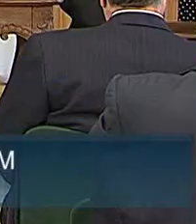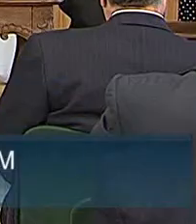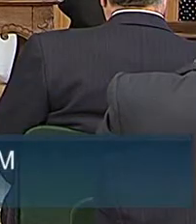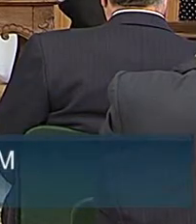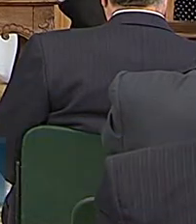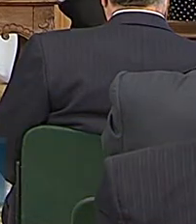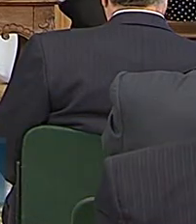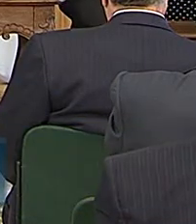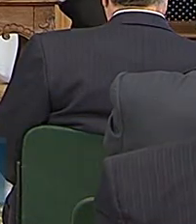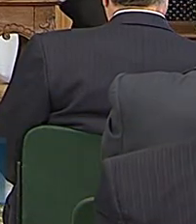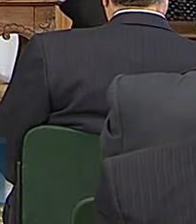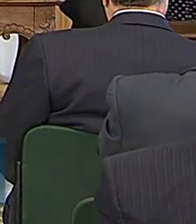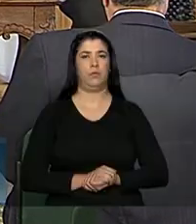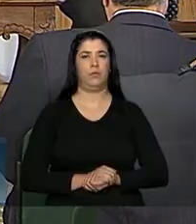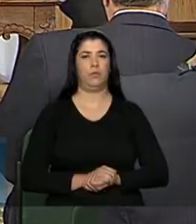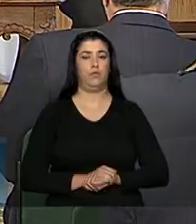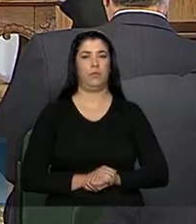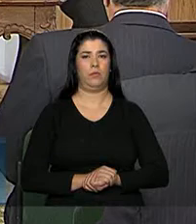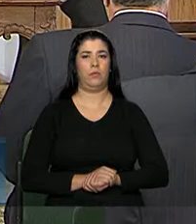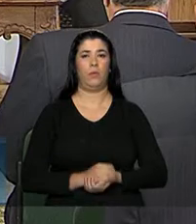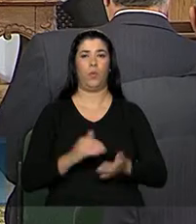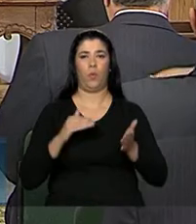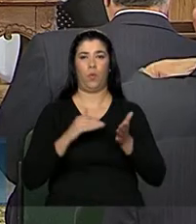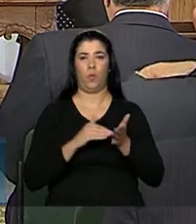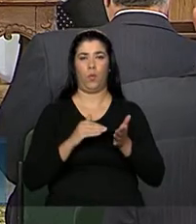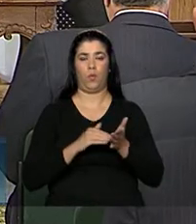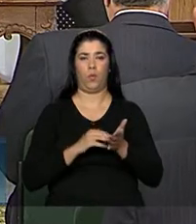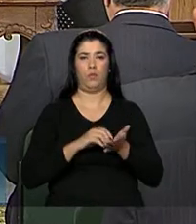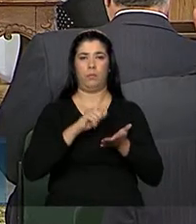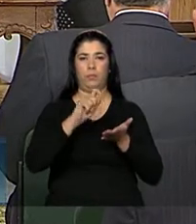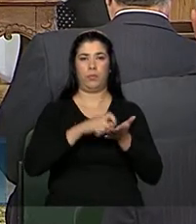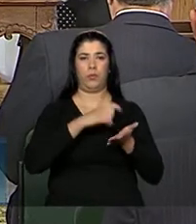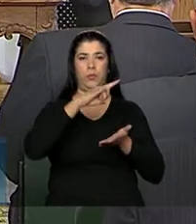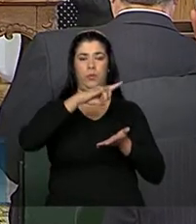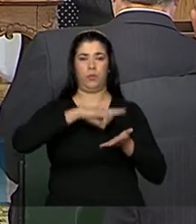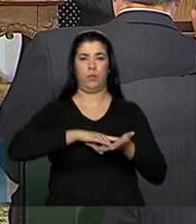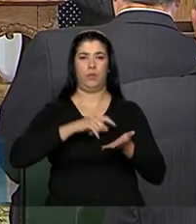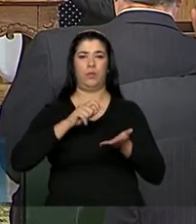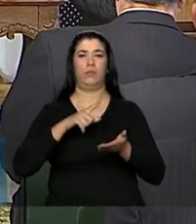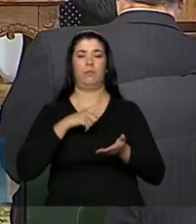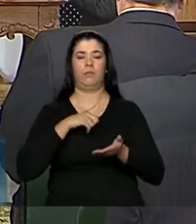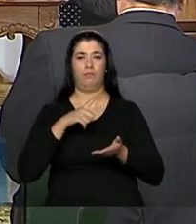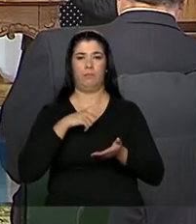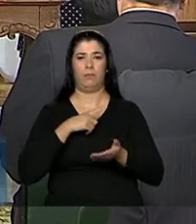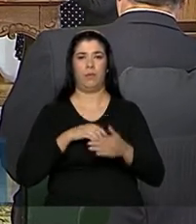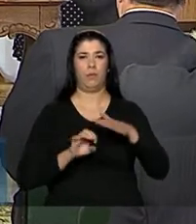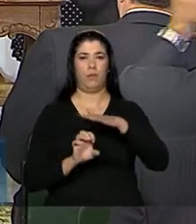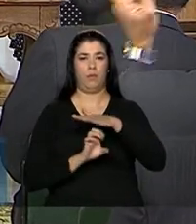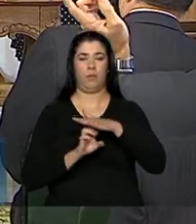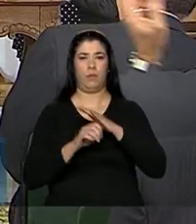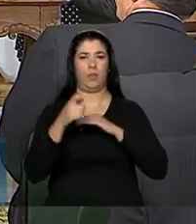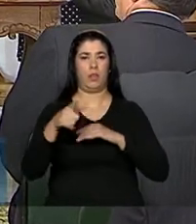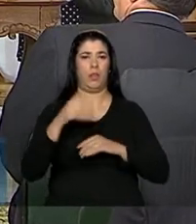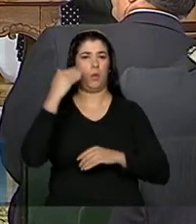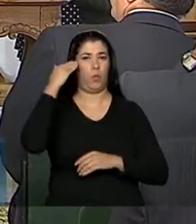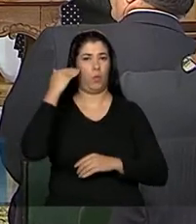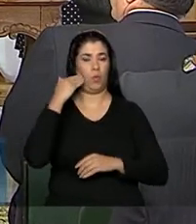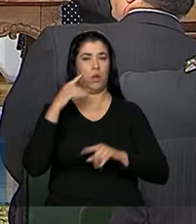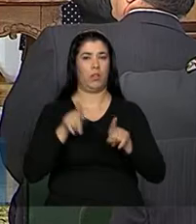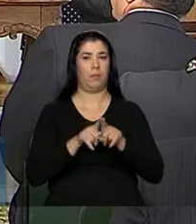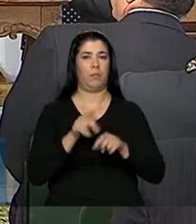O último ato assinado hoje entre o presidente da empresa, de uma empresa coreana, e o presidente da Vale